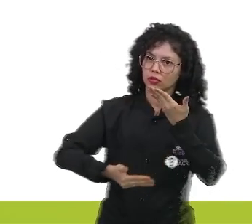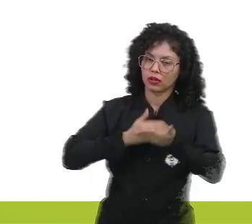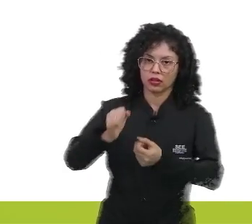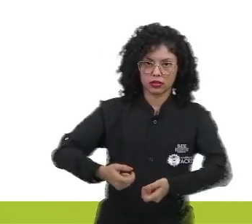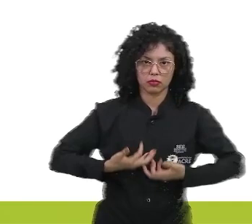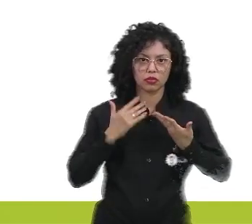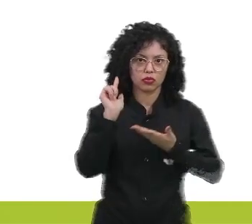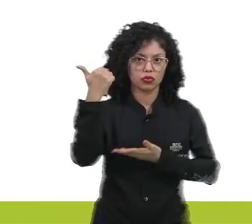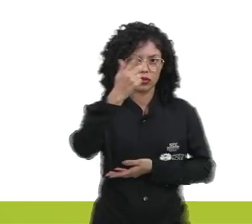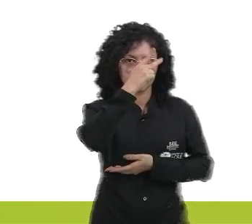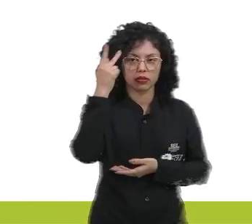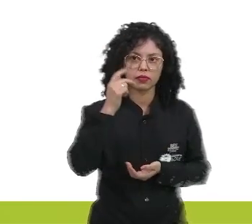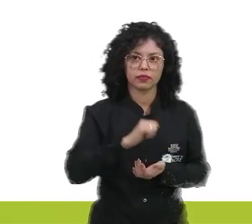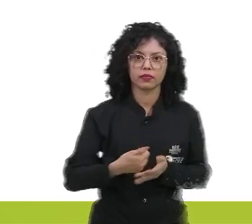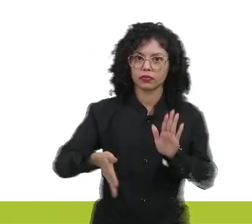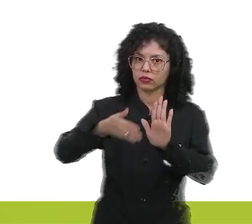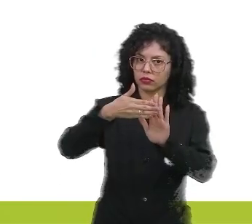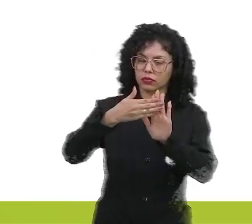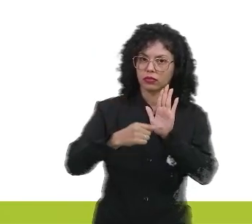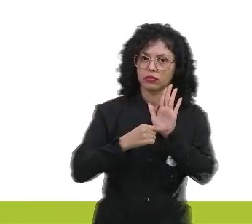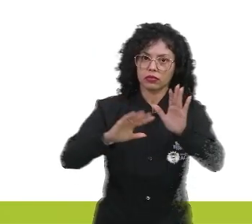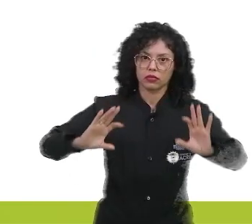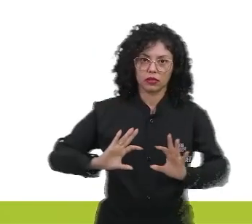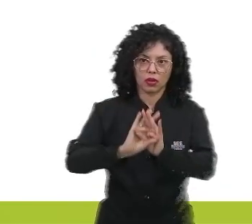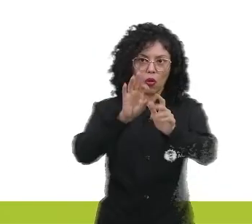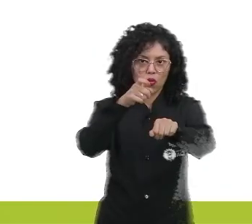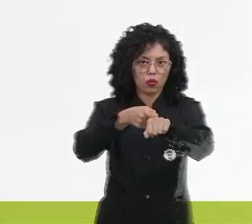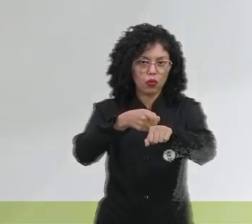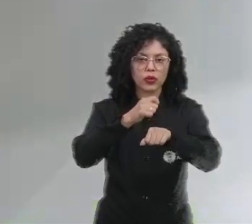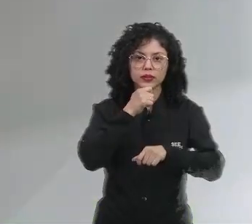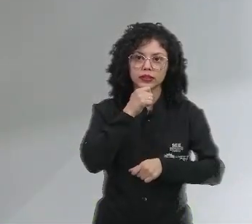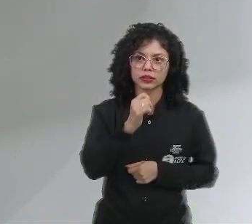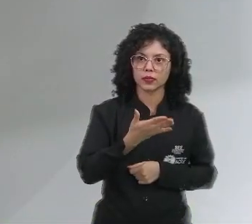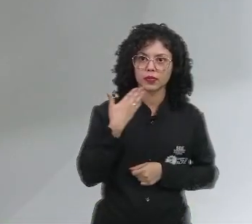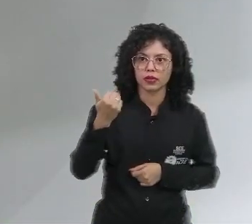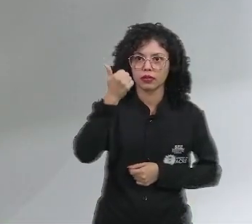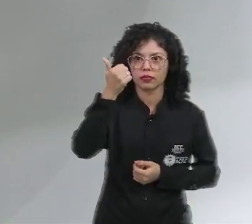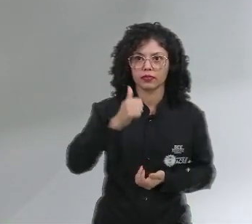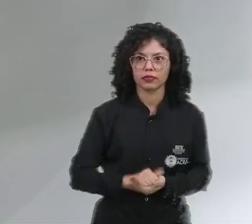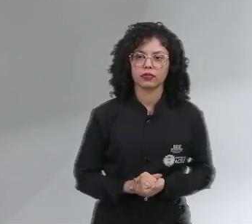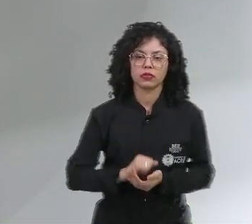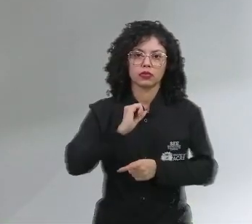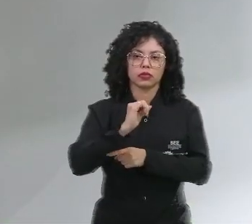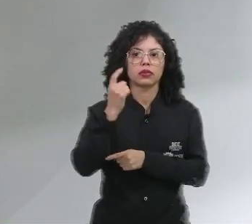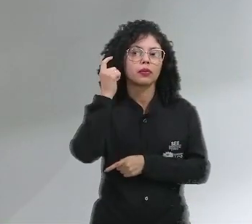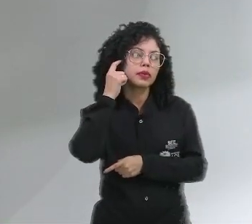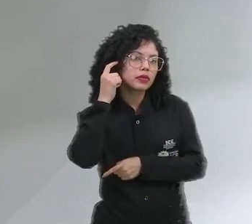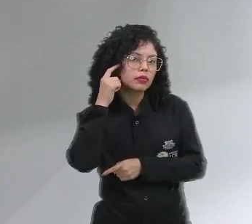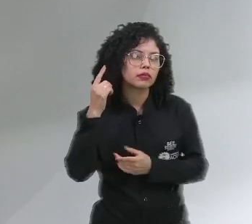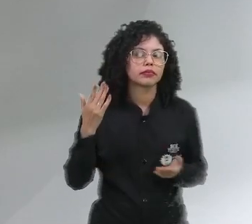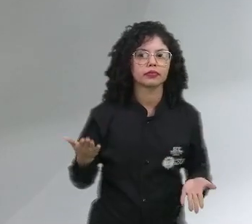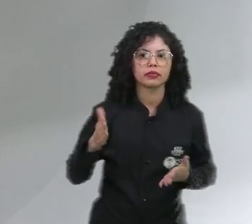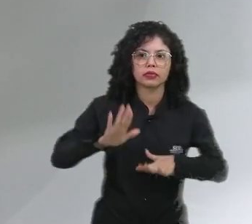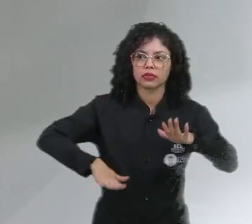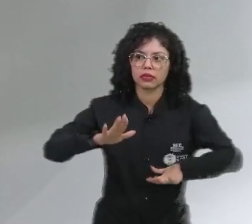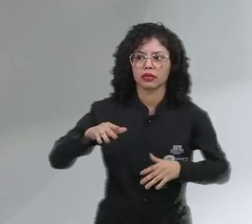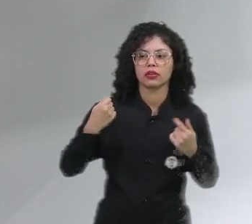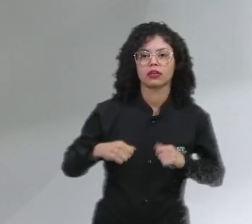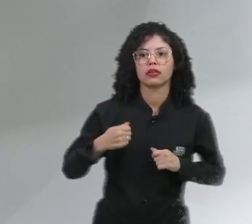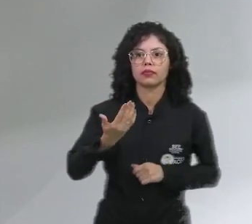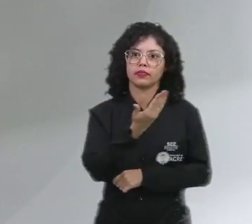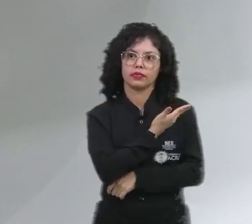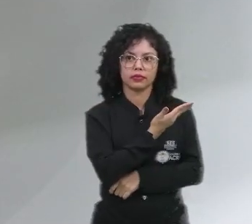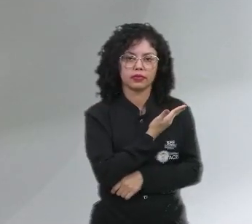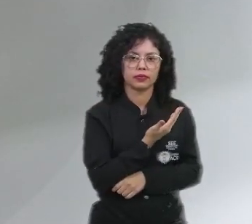outra pessoa, promove vínculos sólidos. Intelectual, cognitivo, repensamentos. Às vezes a gente tem